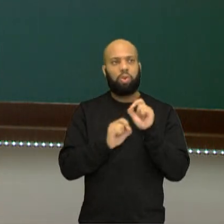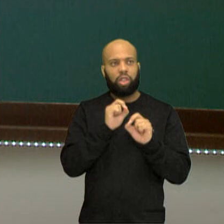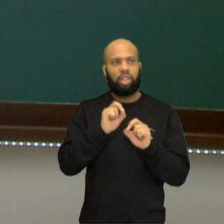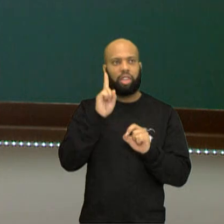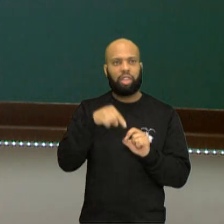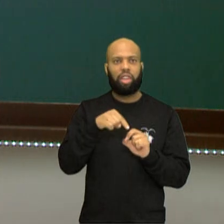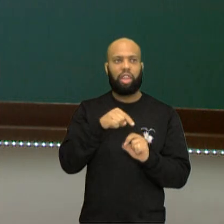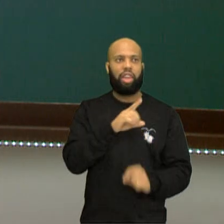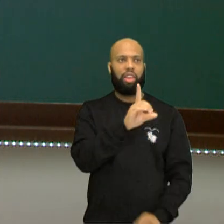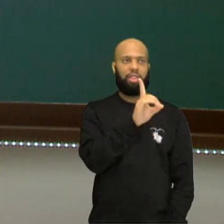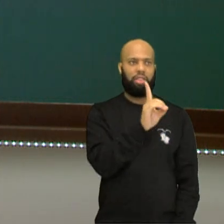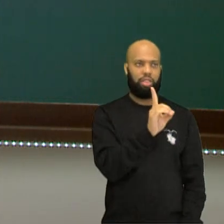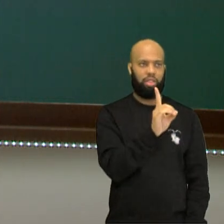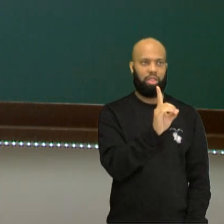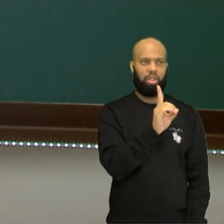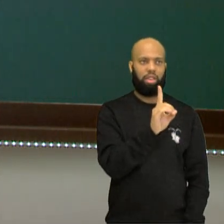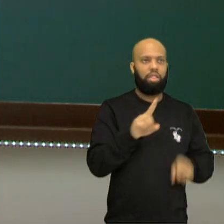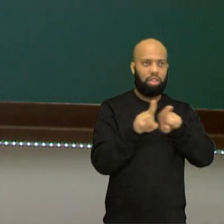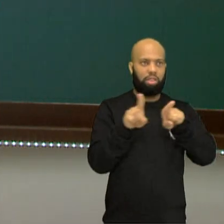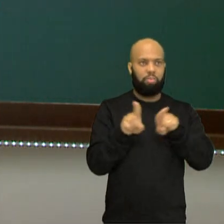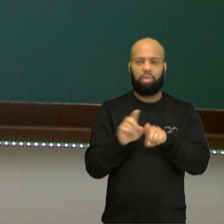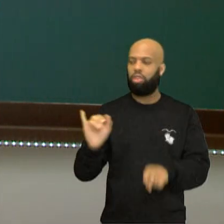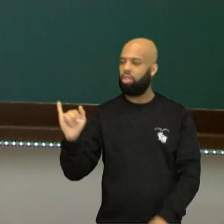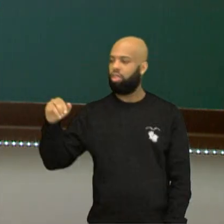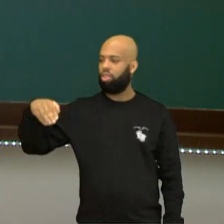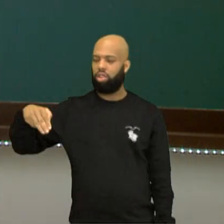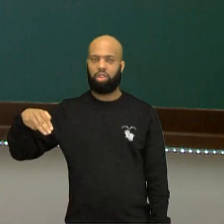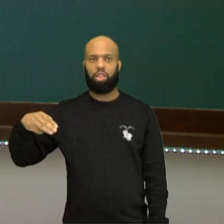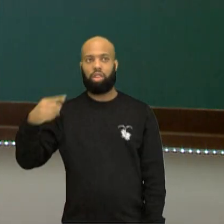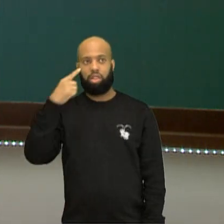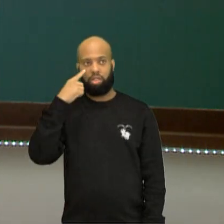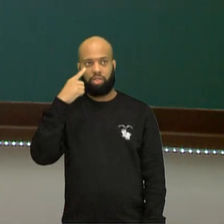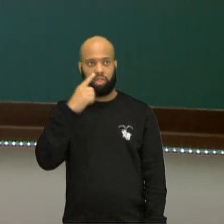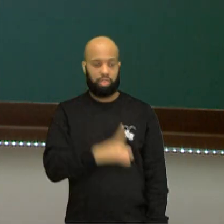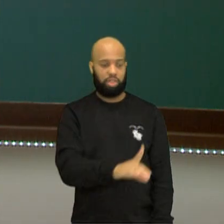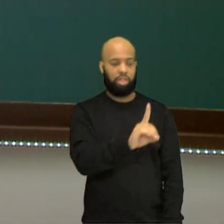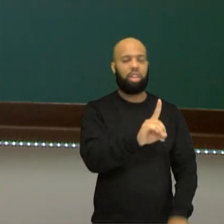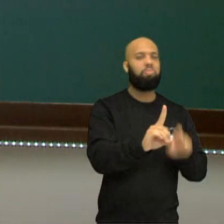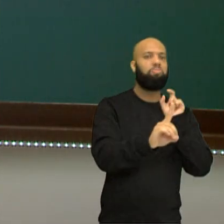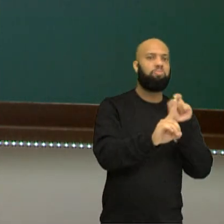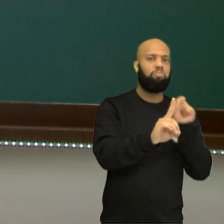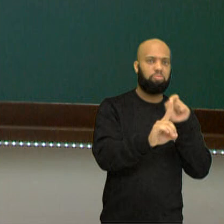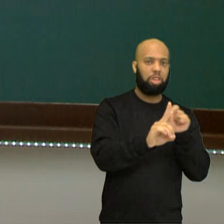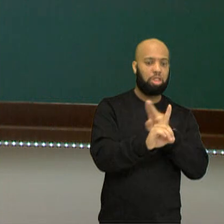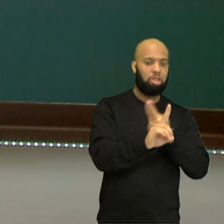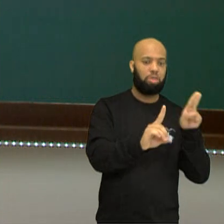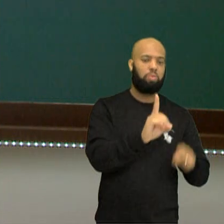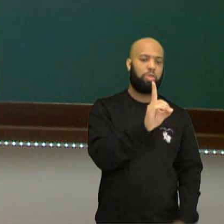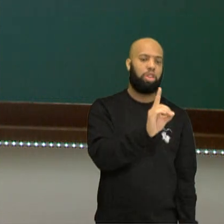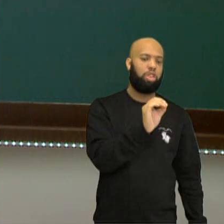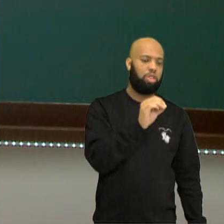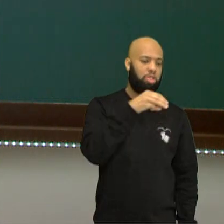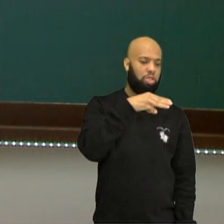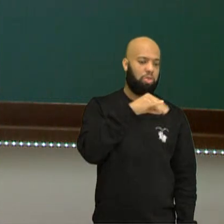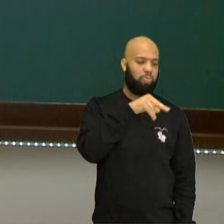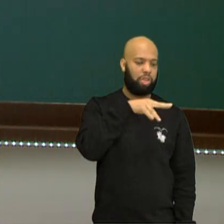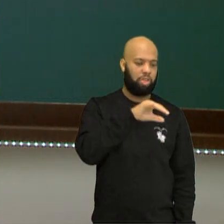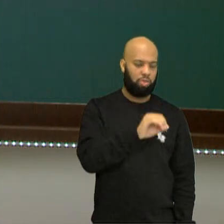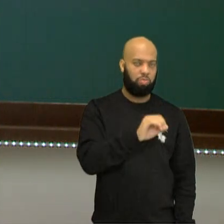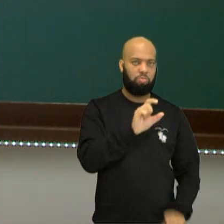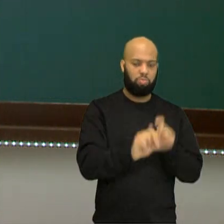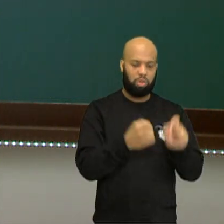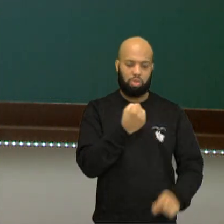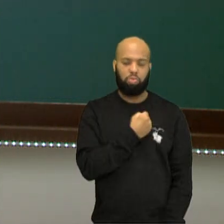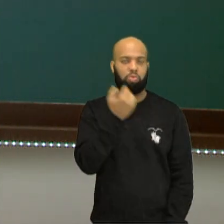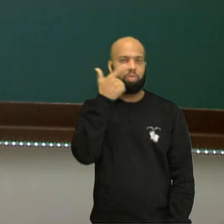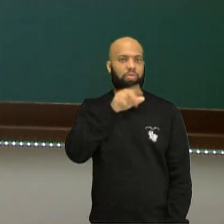o domínio e a imagem da função tangente. Então, notem que o domínio, que são os valores para os quais nós podemos aplicar a